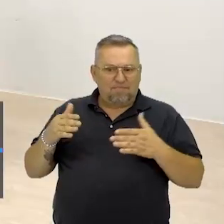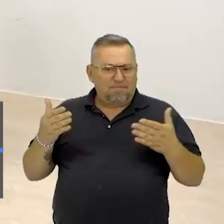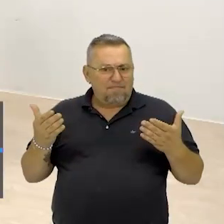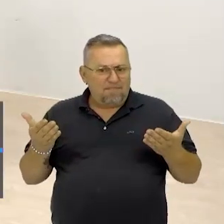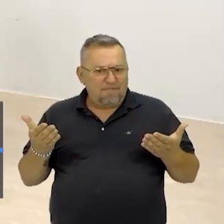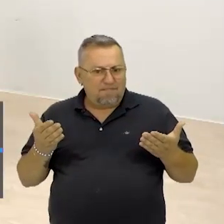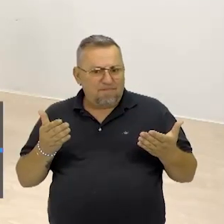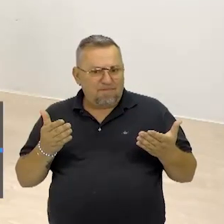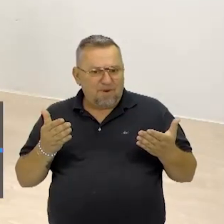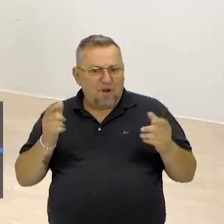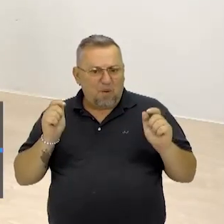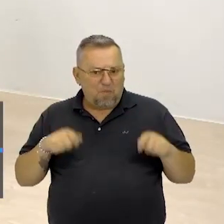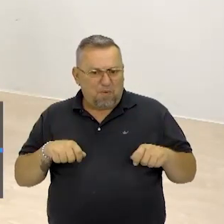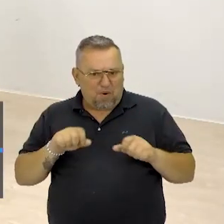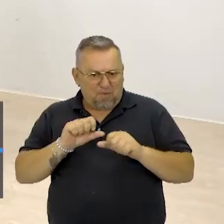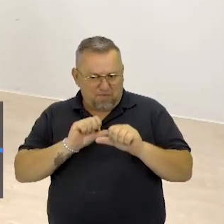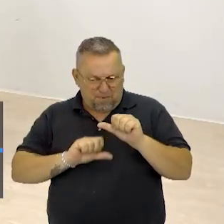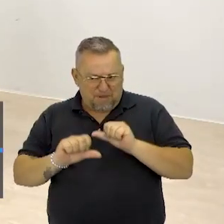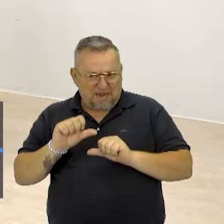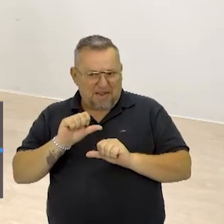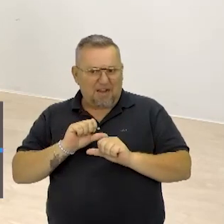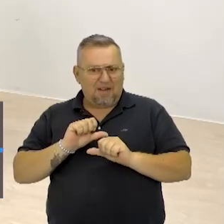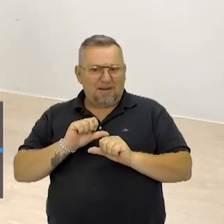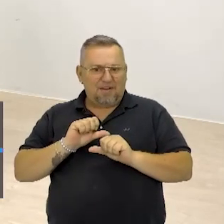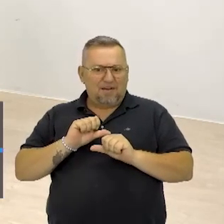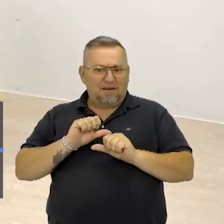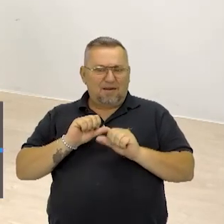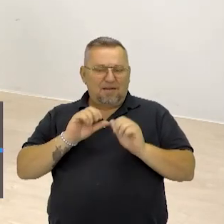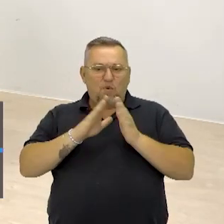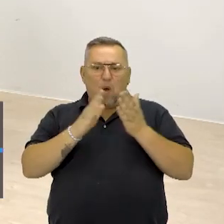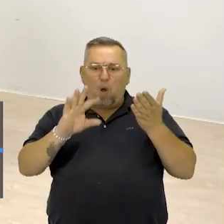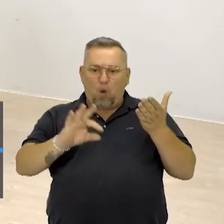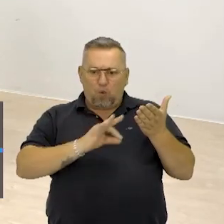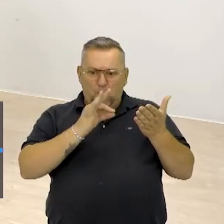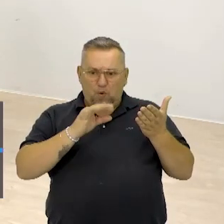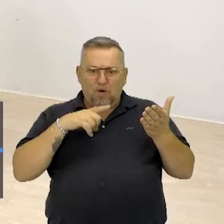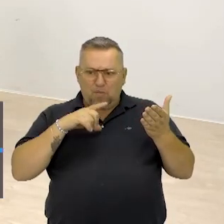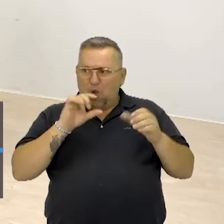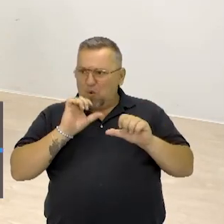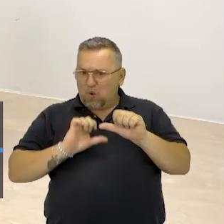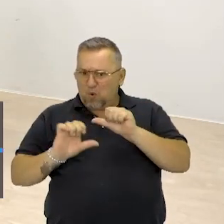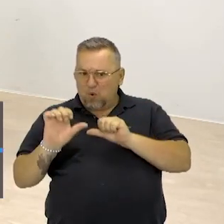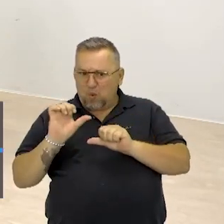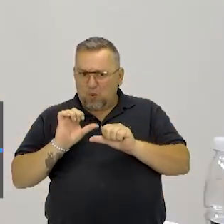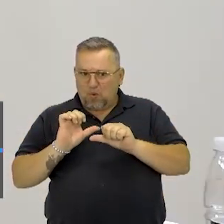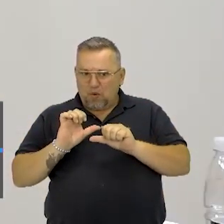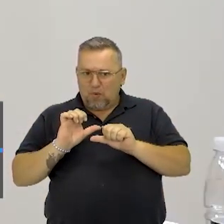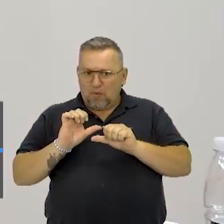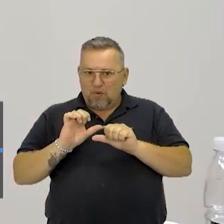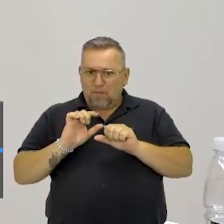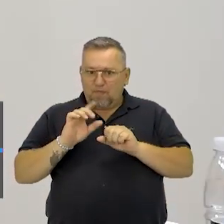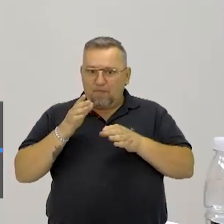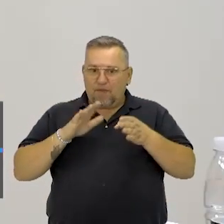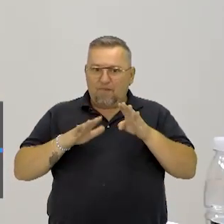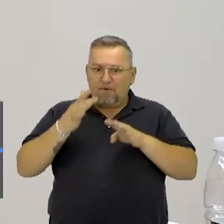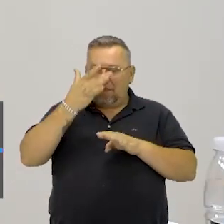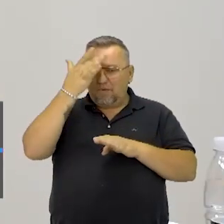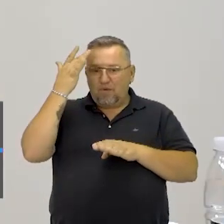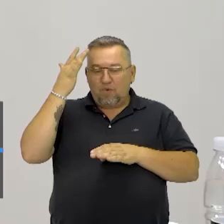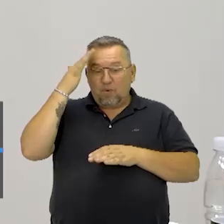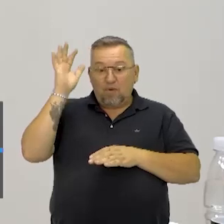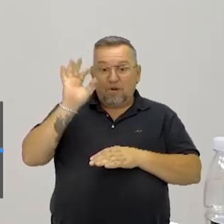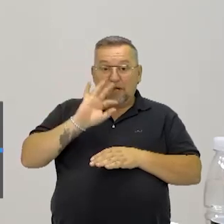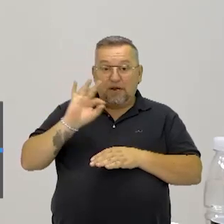na citação direta, eu posso fazer alteração? Pode fazer alteração, o autor pode ir lá e mexer na fala de quem tá Autor, talvez a citando. pessoa